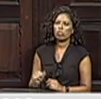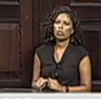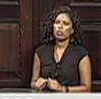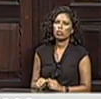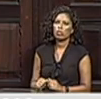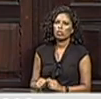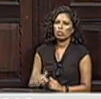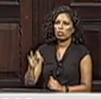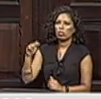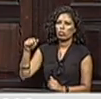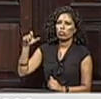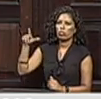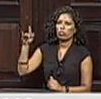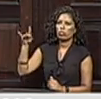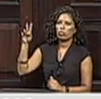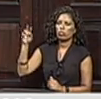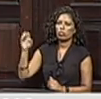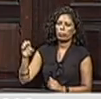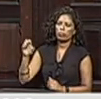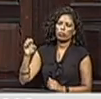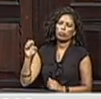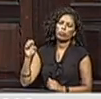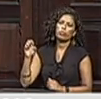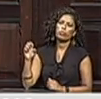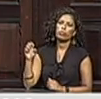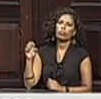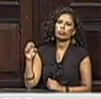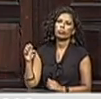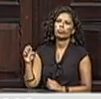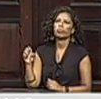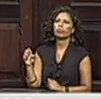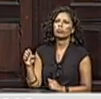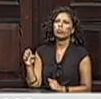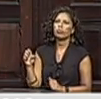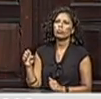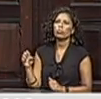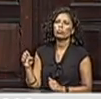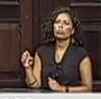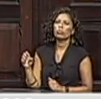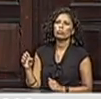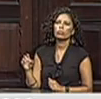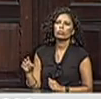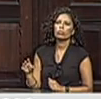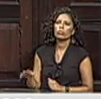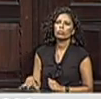Felipe Soares. Flávio